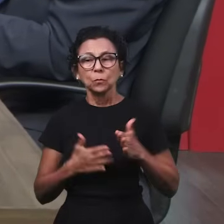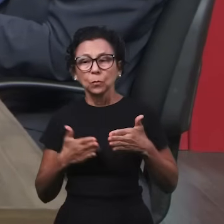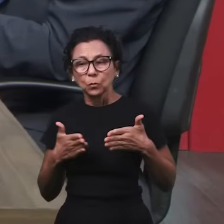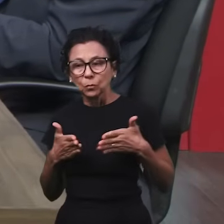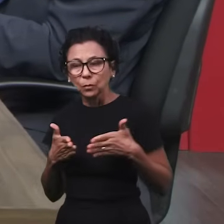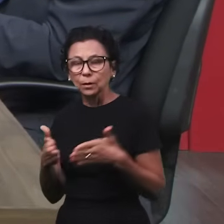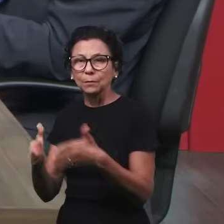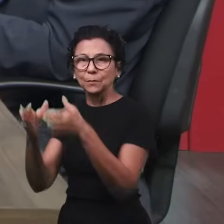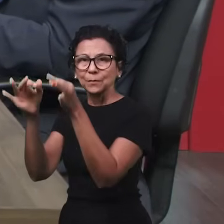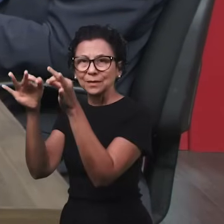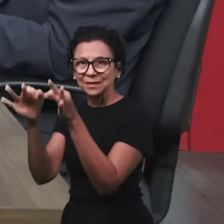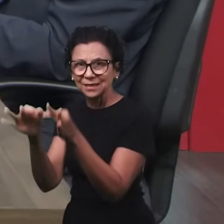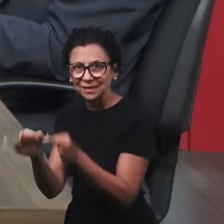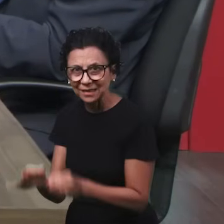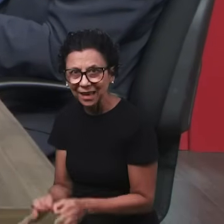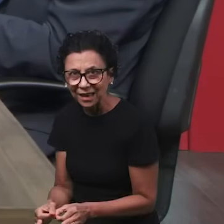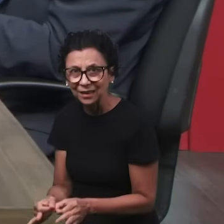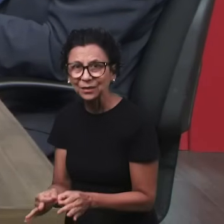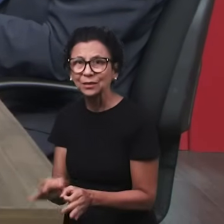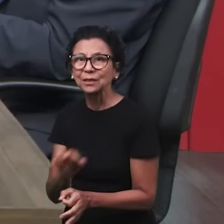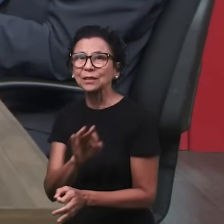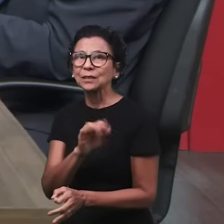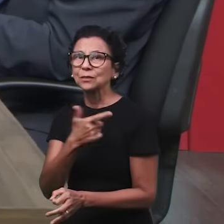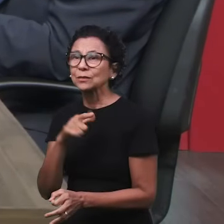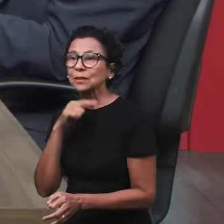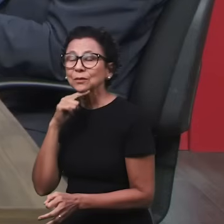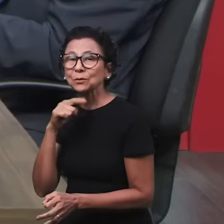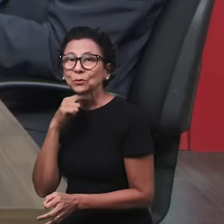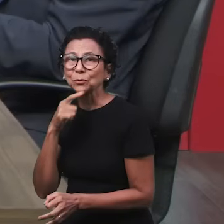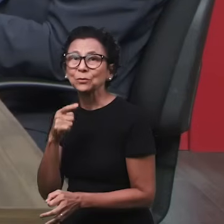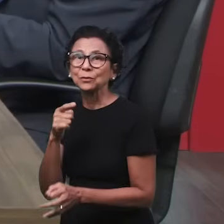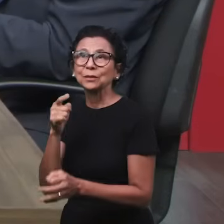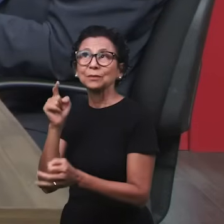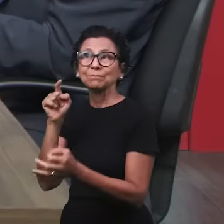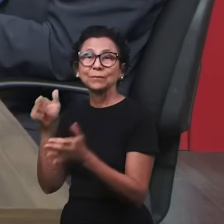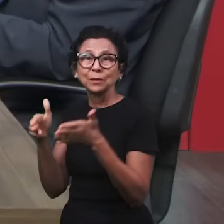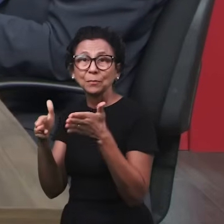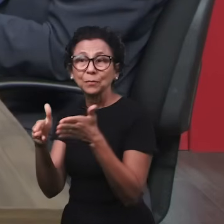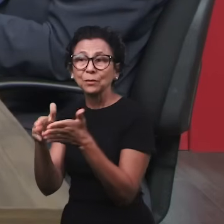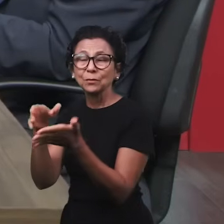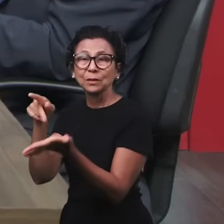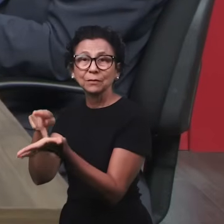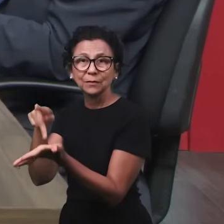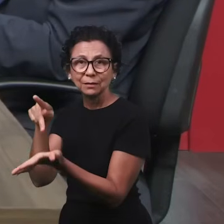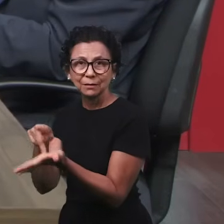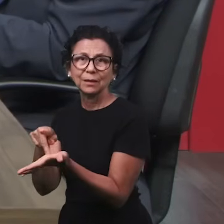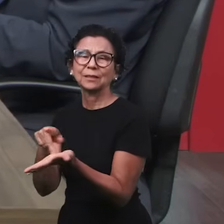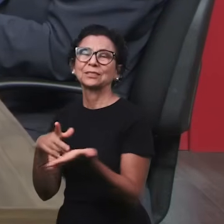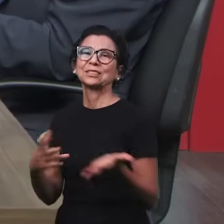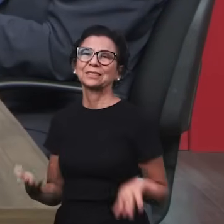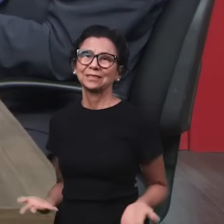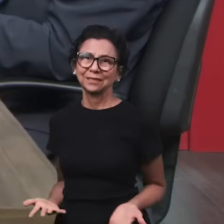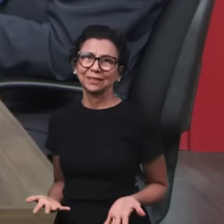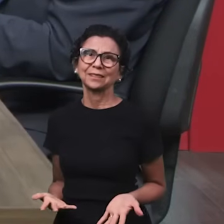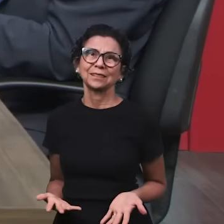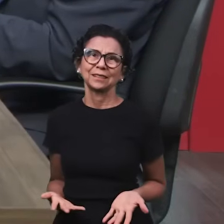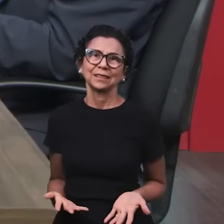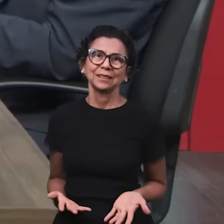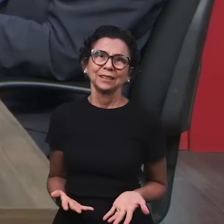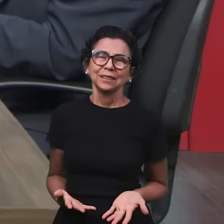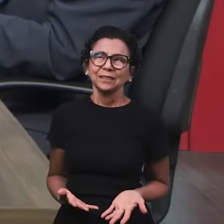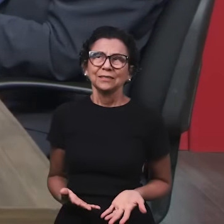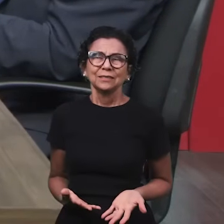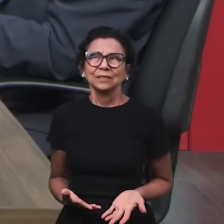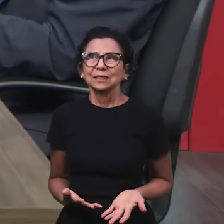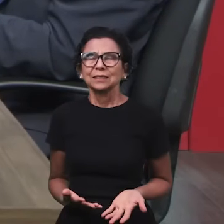que é certo, que é o caminho da salvação, o caminho absoluto, né? Um caminho onde não há